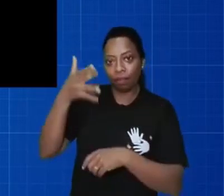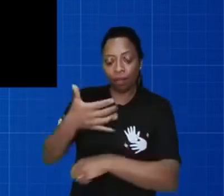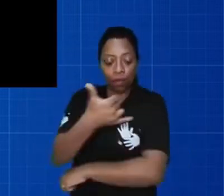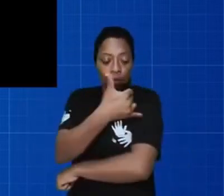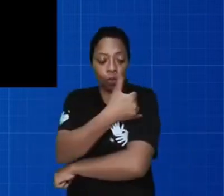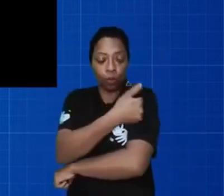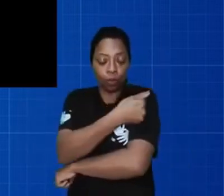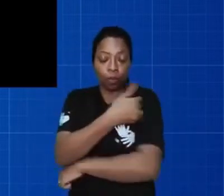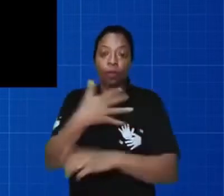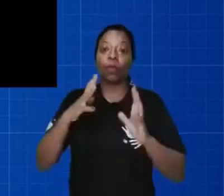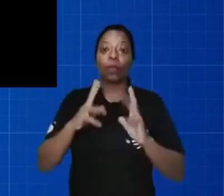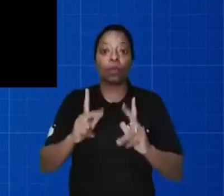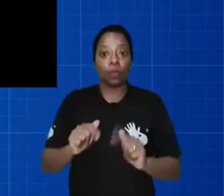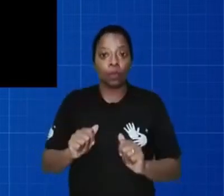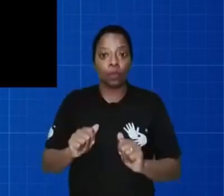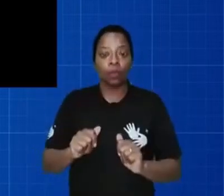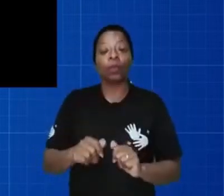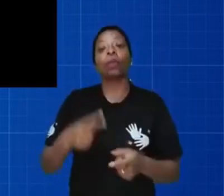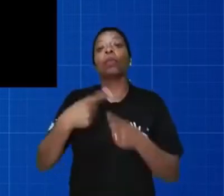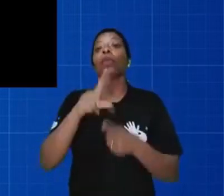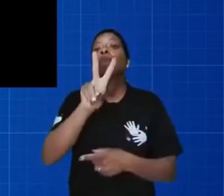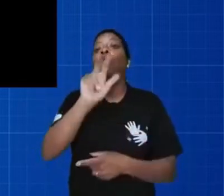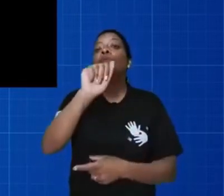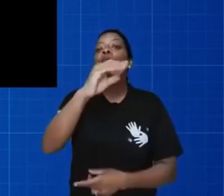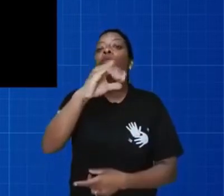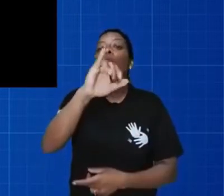no SUS de levar à prevenção de algumas doenças.